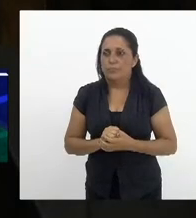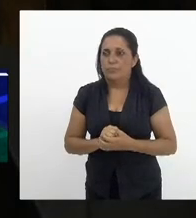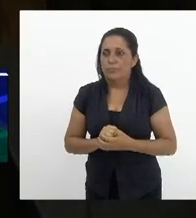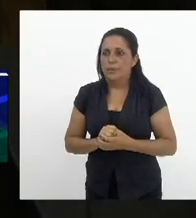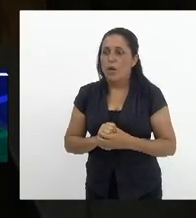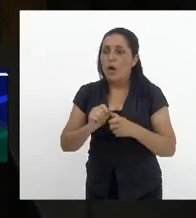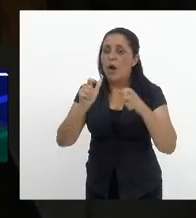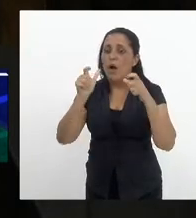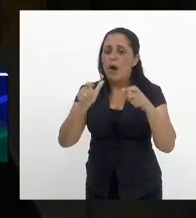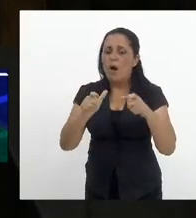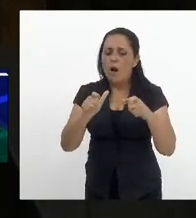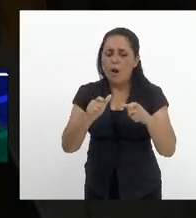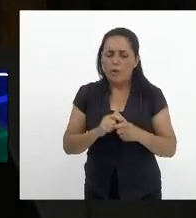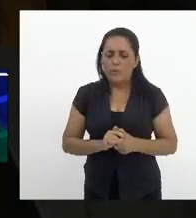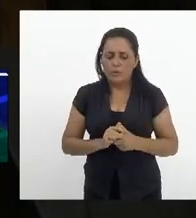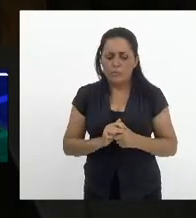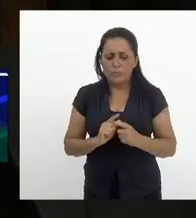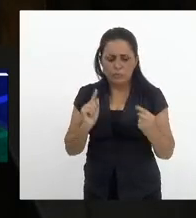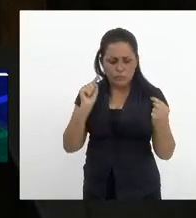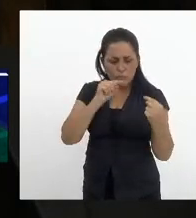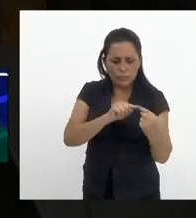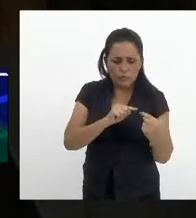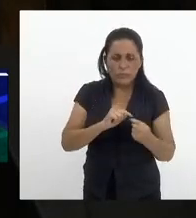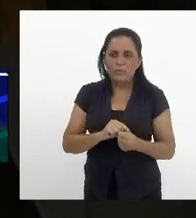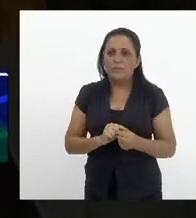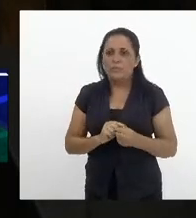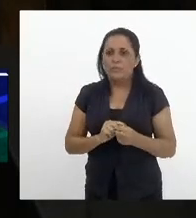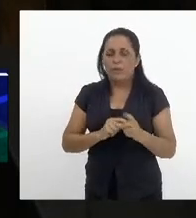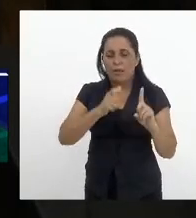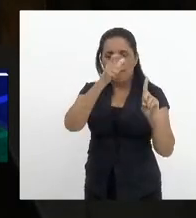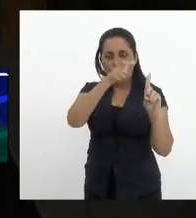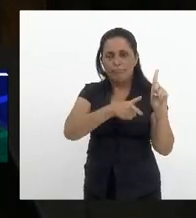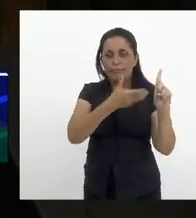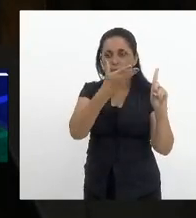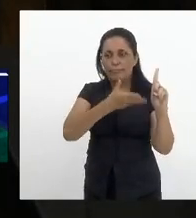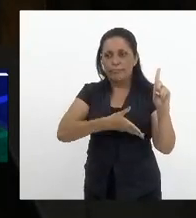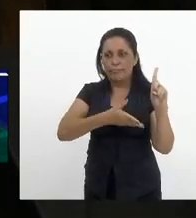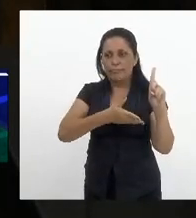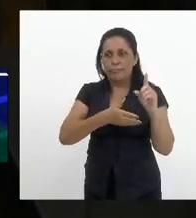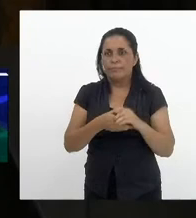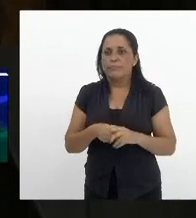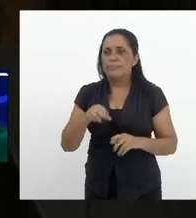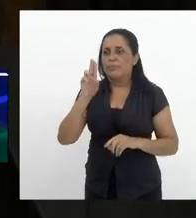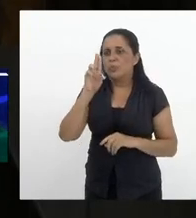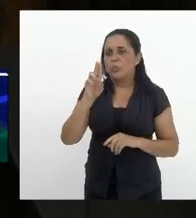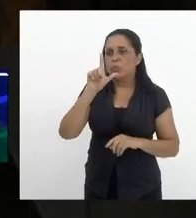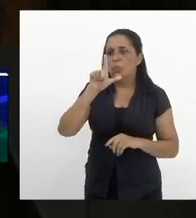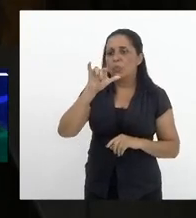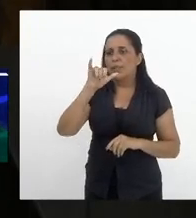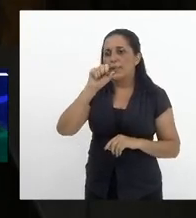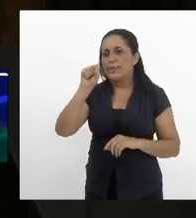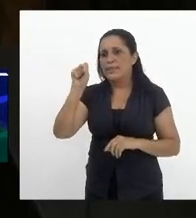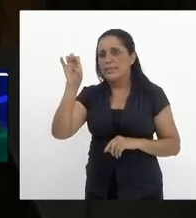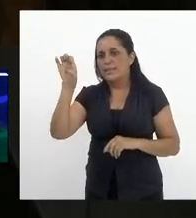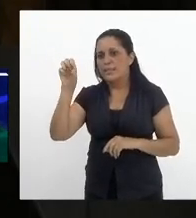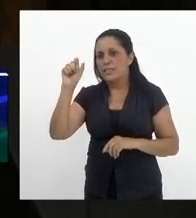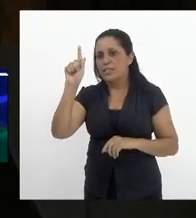onde se destacou a saudosa figura de Ulisses Guimarães.